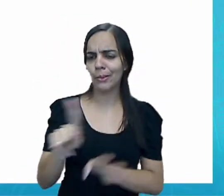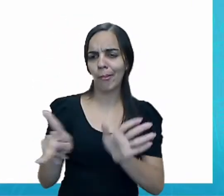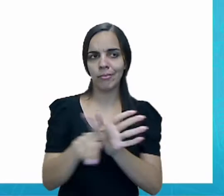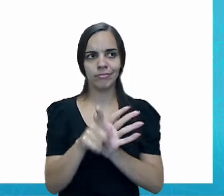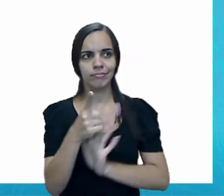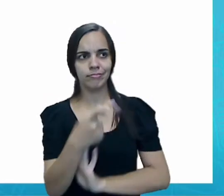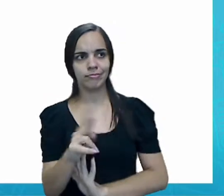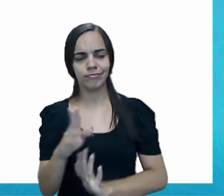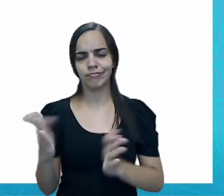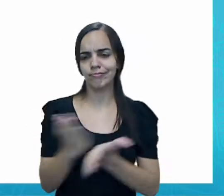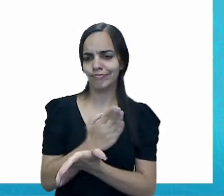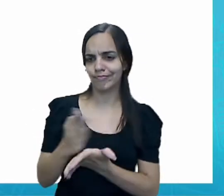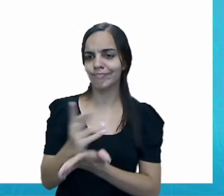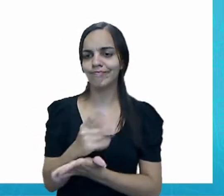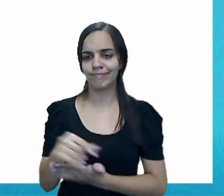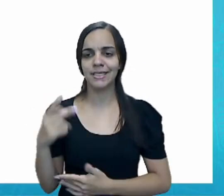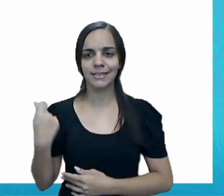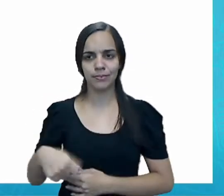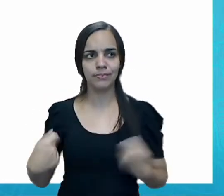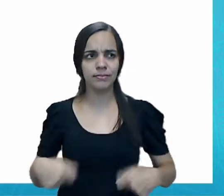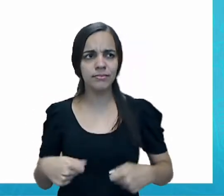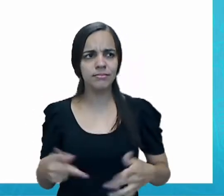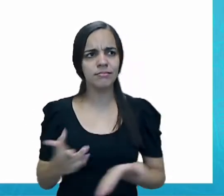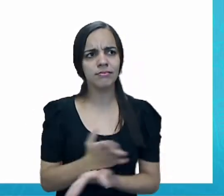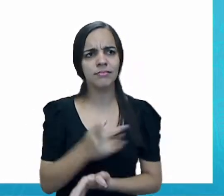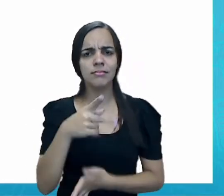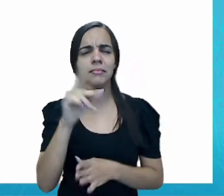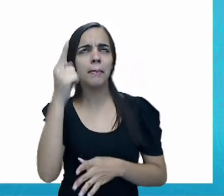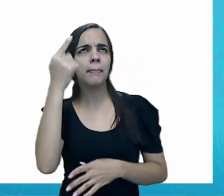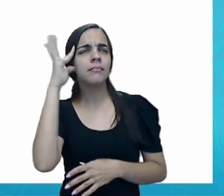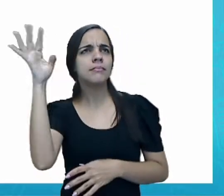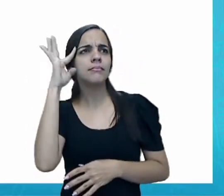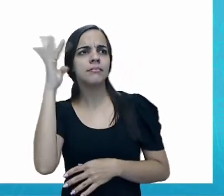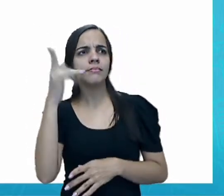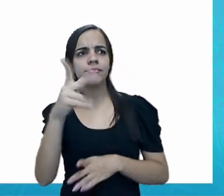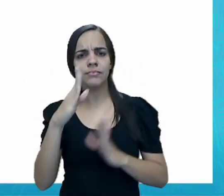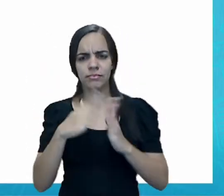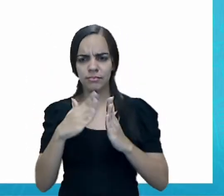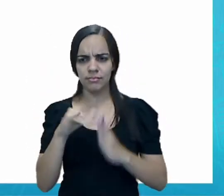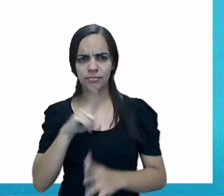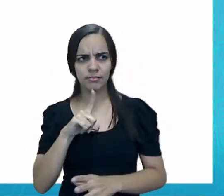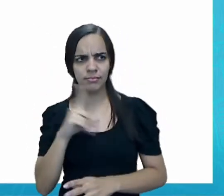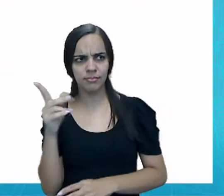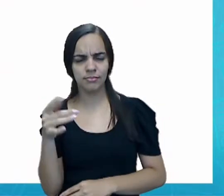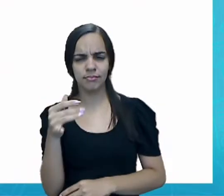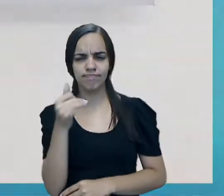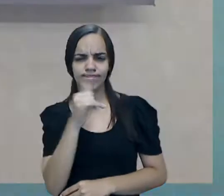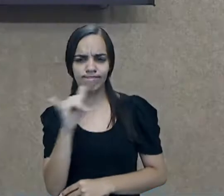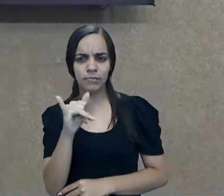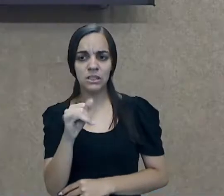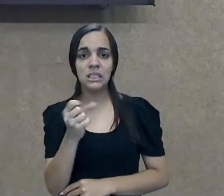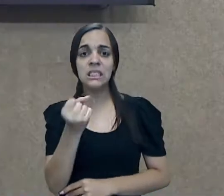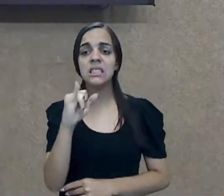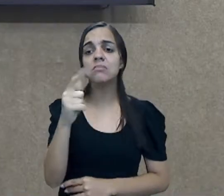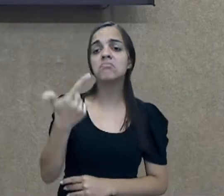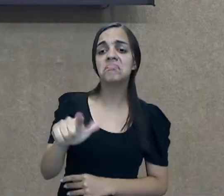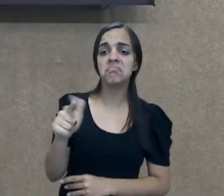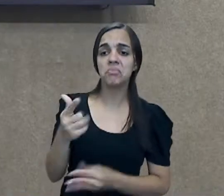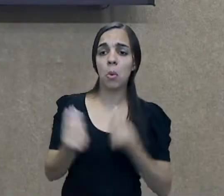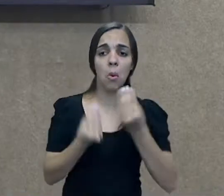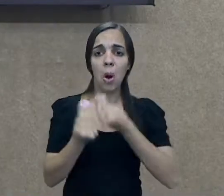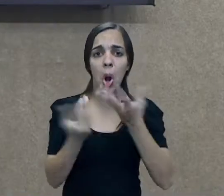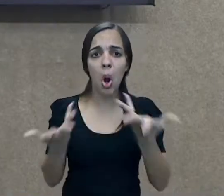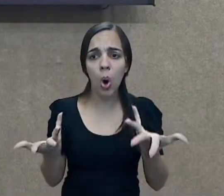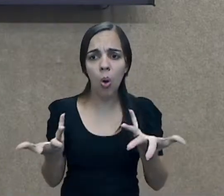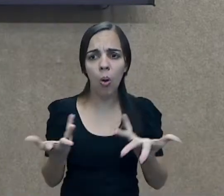da eletricidade. Imagine você sem energia elétrica. Como seria sua vida? Como